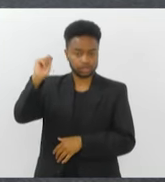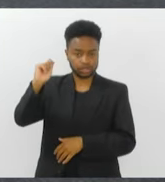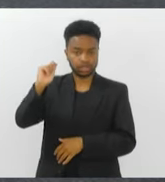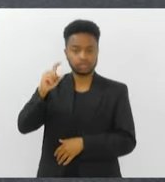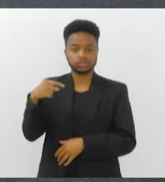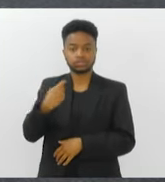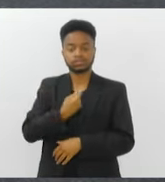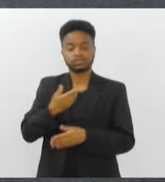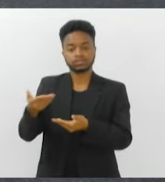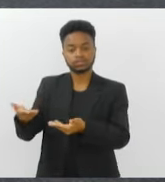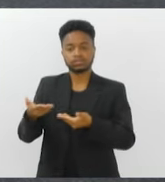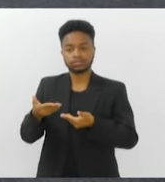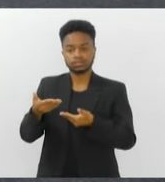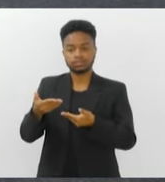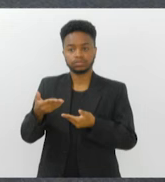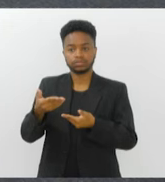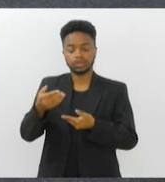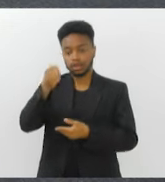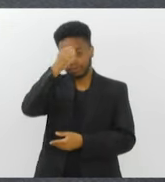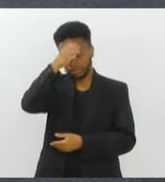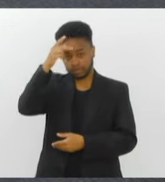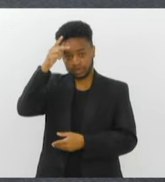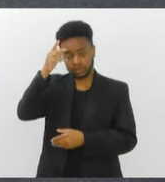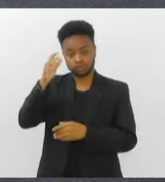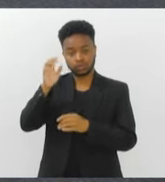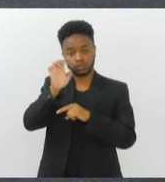o presidente do Estado de Oxum,